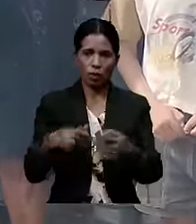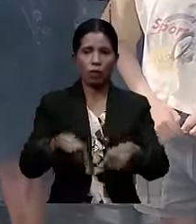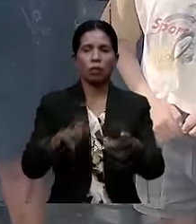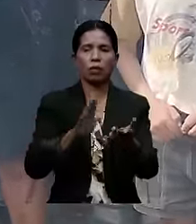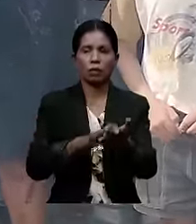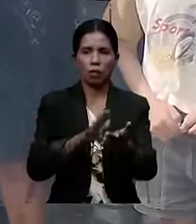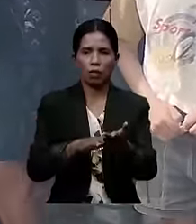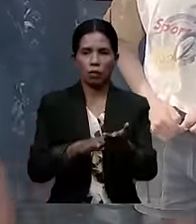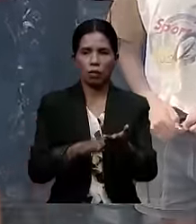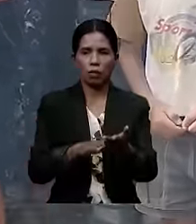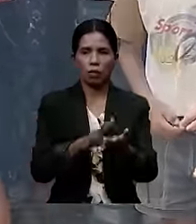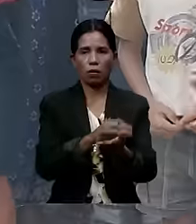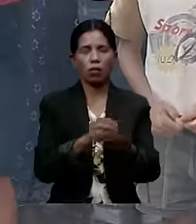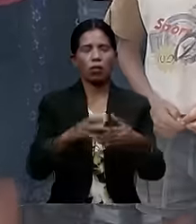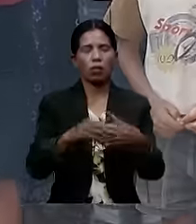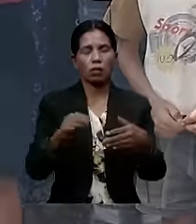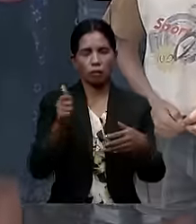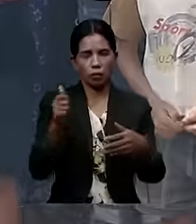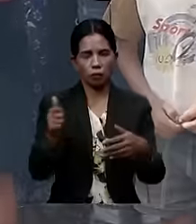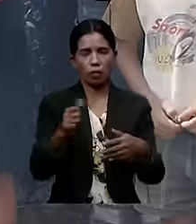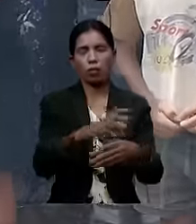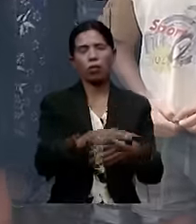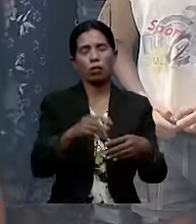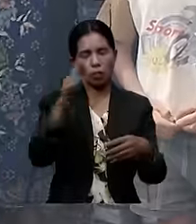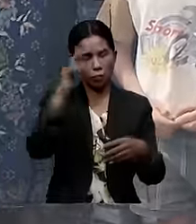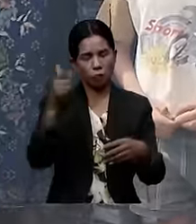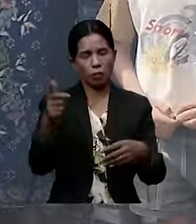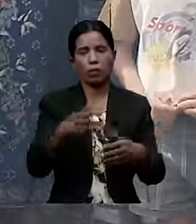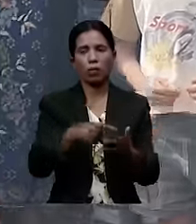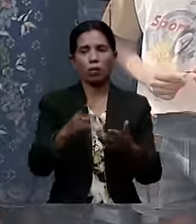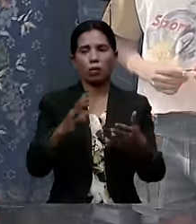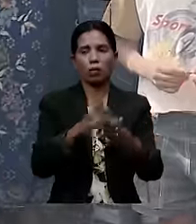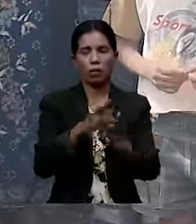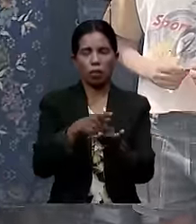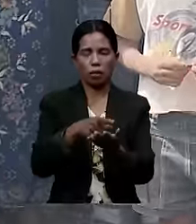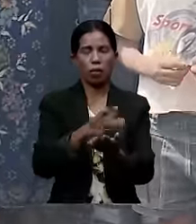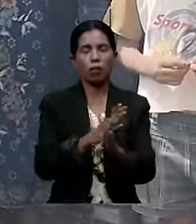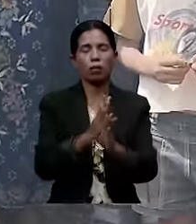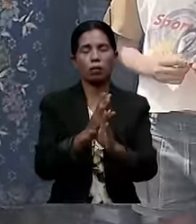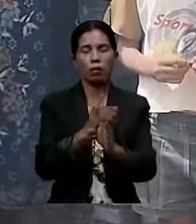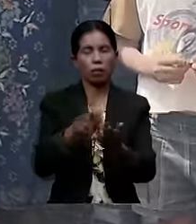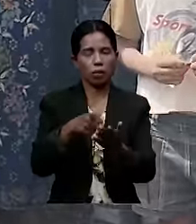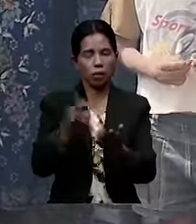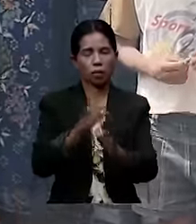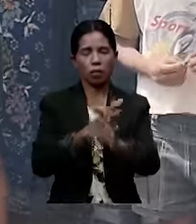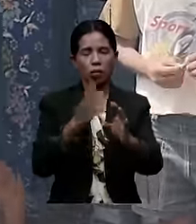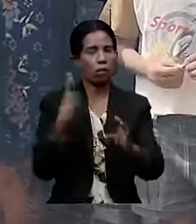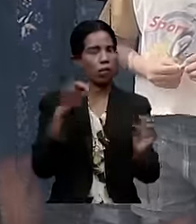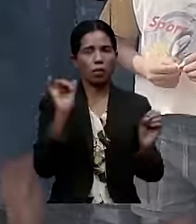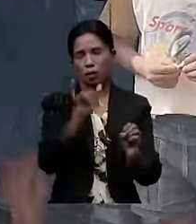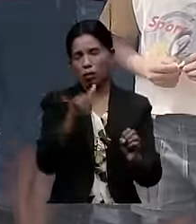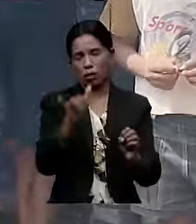lori be Sepul sen, dopul sen basel kareta Kepos nemak amin la aseta Basar nebe mak sira muda ba Terza no